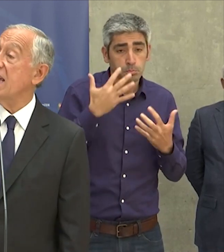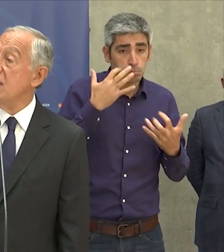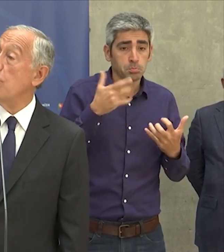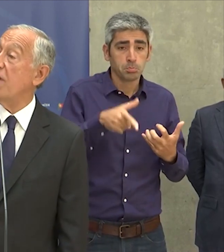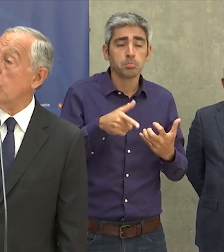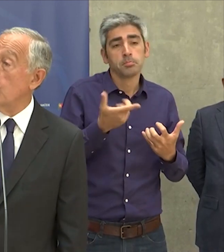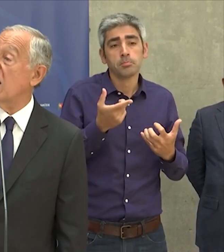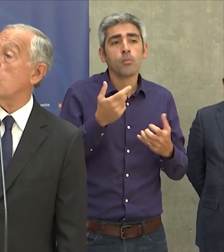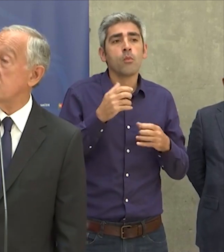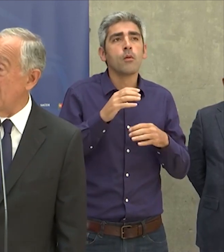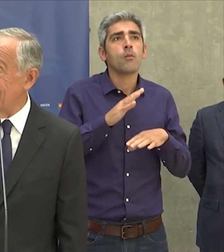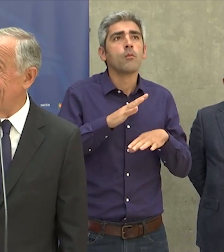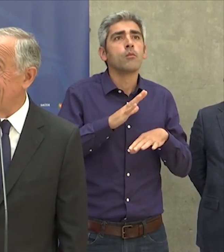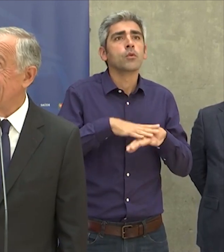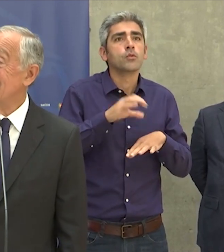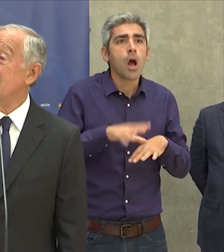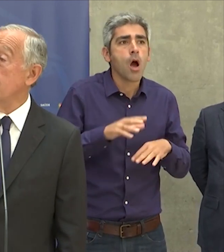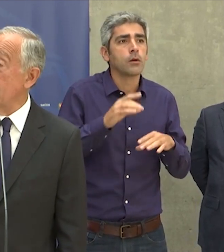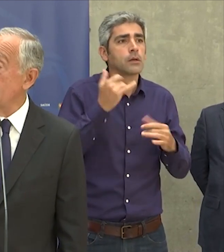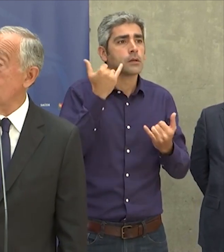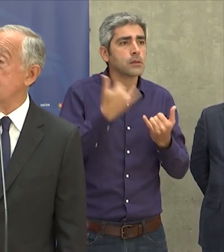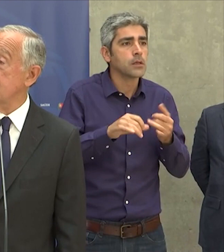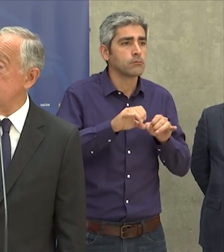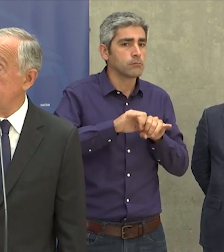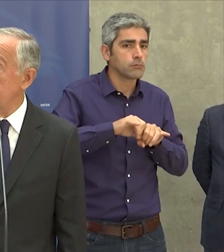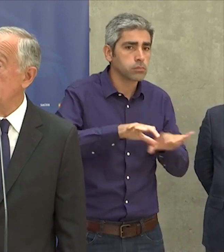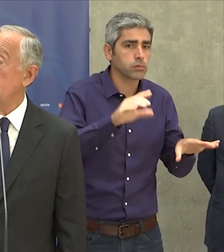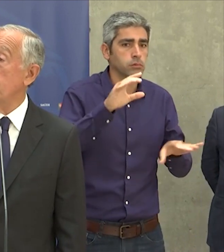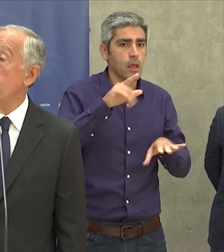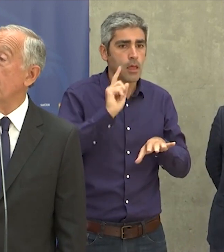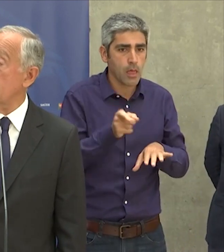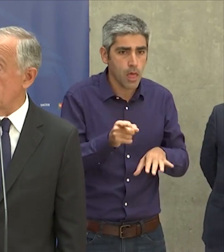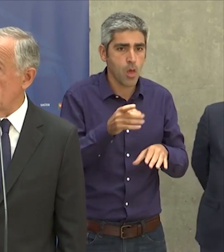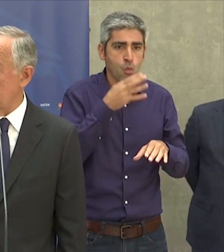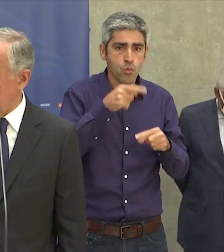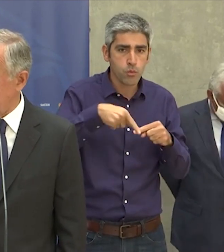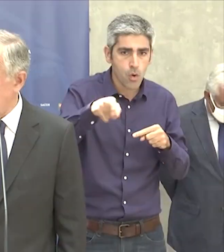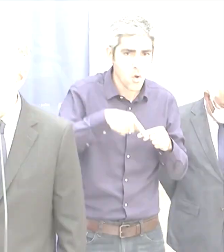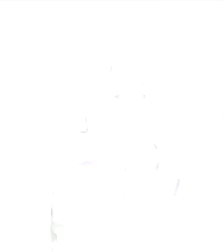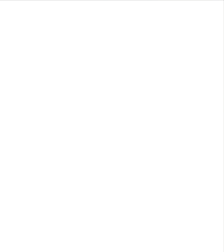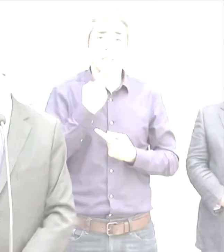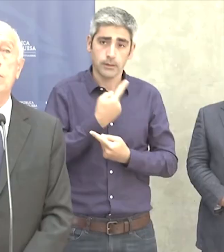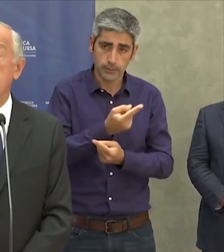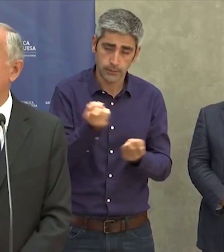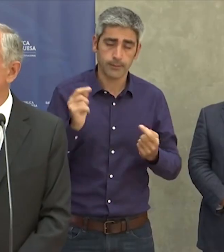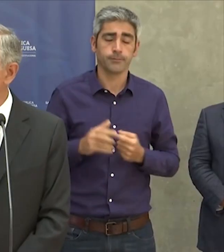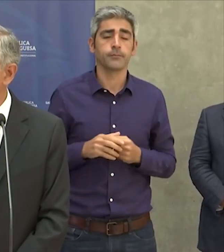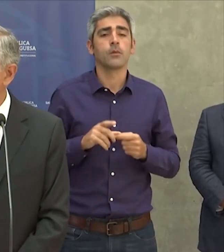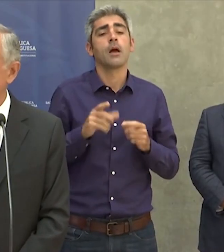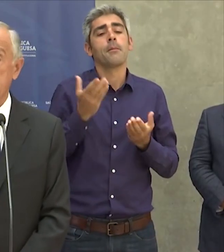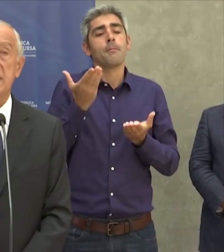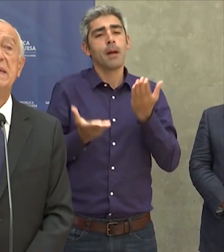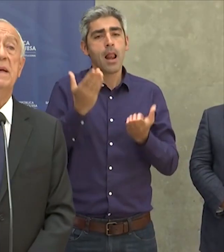está aí um fator causal determinante ou decisivo na propagação da pandemia. A título de